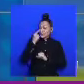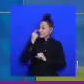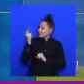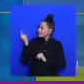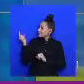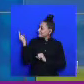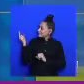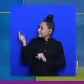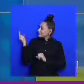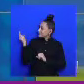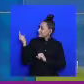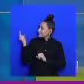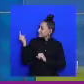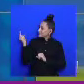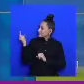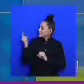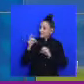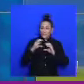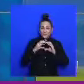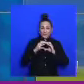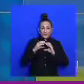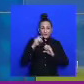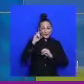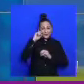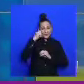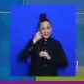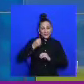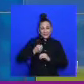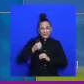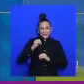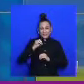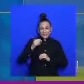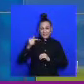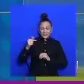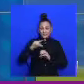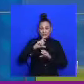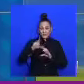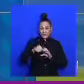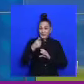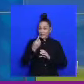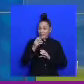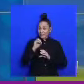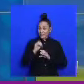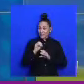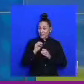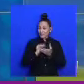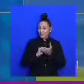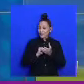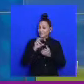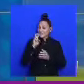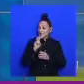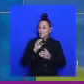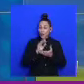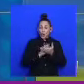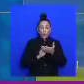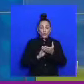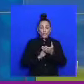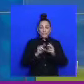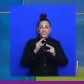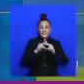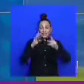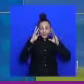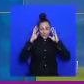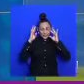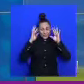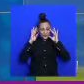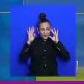preta, 07. Preta, 07. Foram sorteados 10 números, faltam 5. Loterias Caixa.